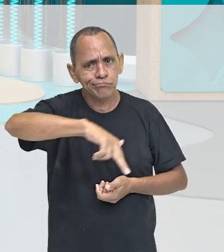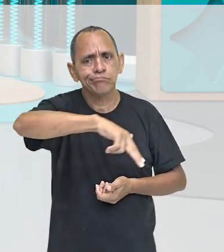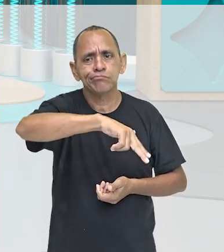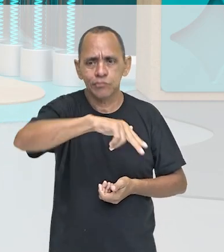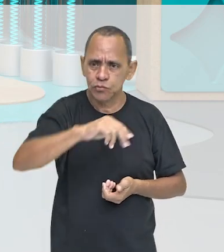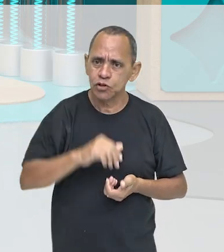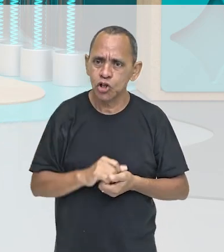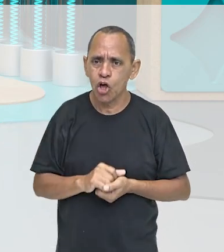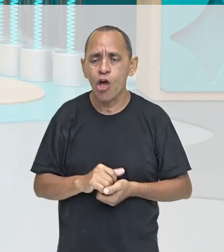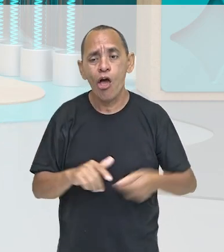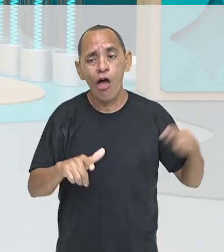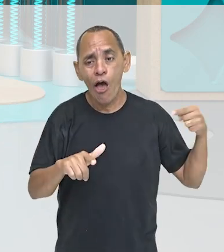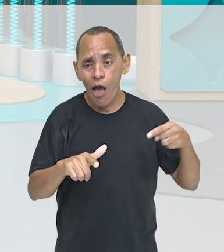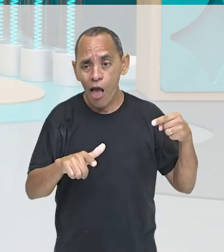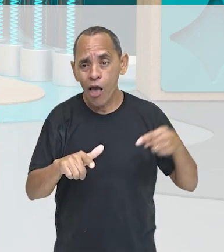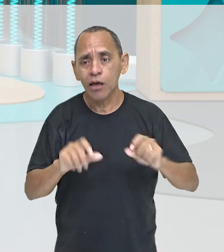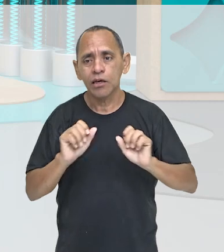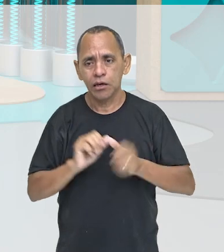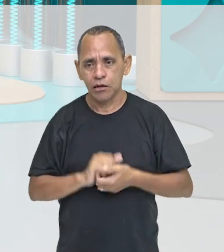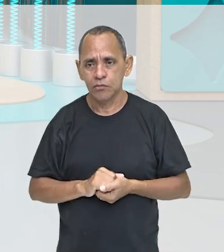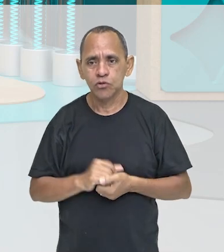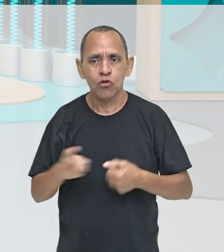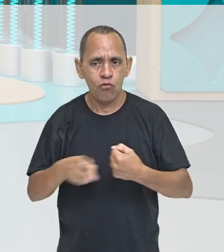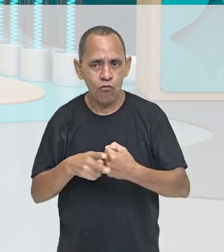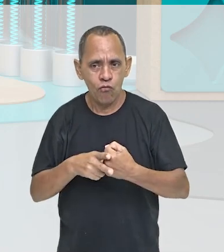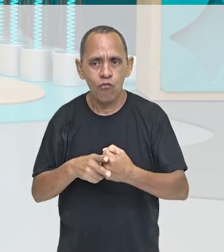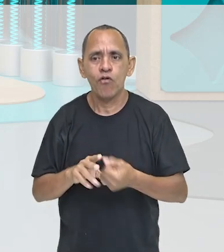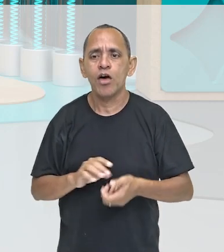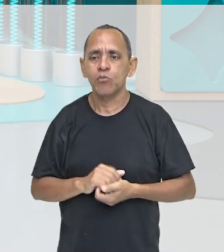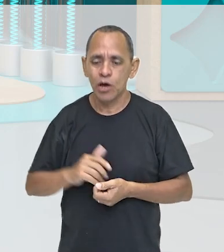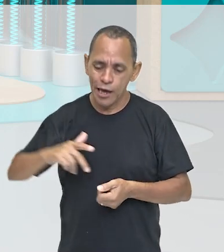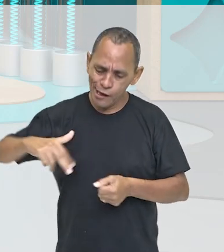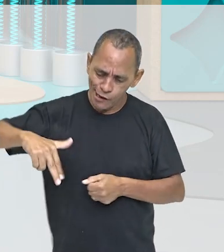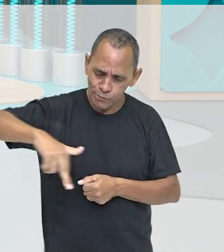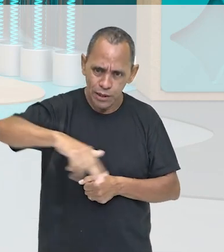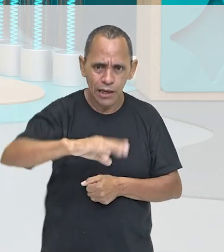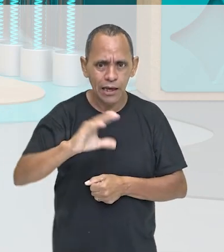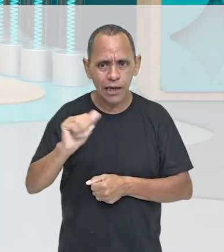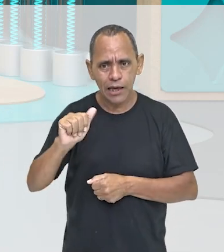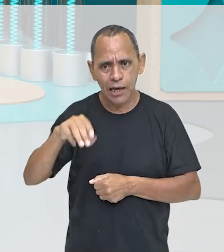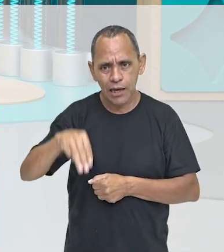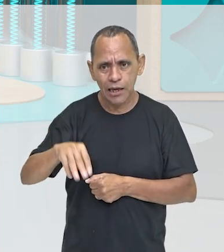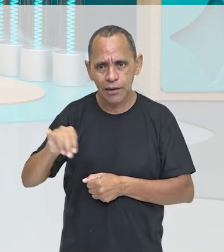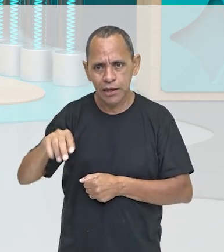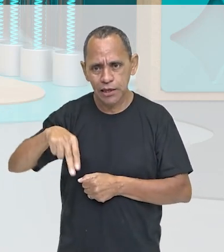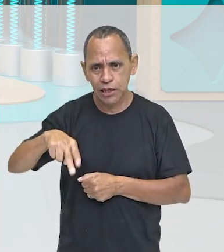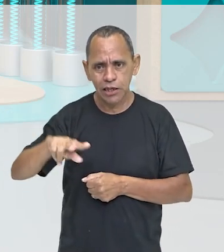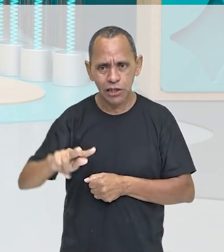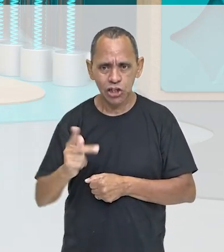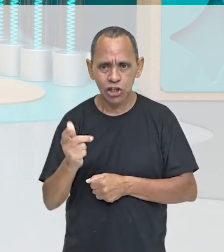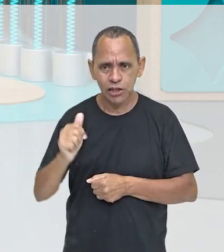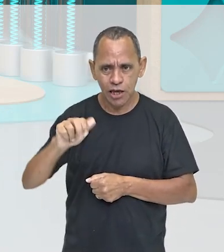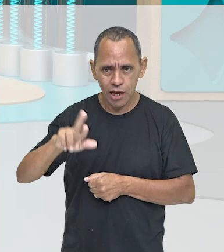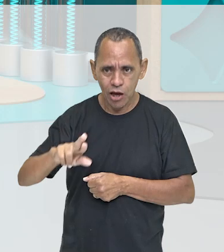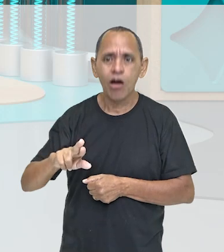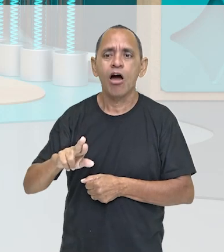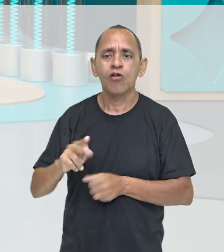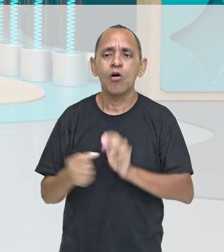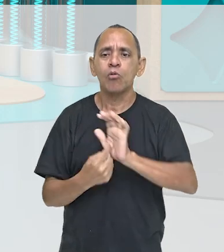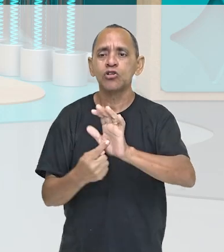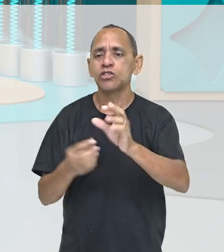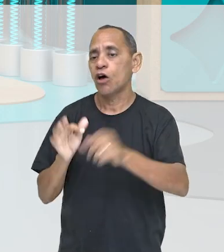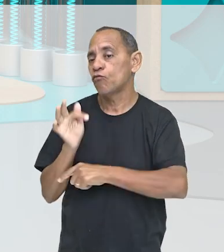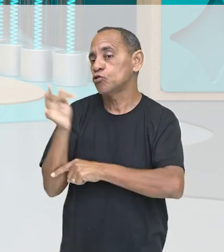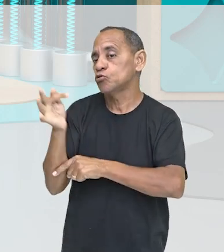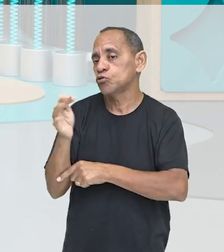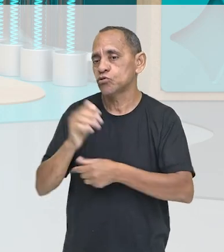indicar a ação, mas ele só acontece, ele só estará no futuro se eu utilizar o will. Se ele não tem tradução, se ele